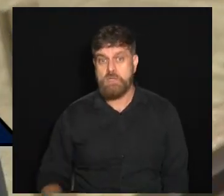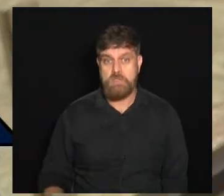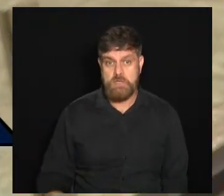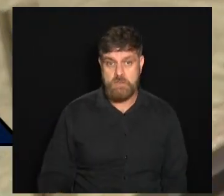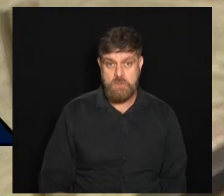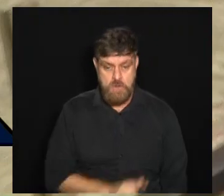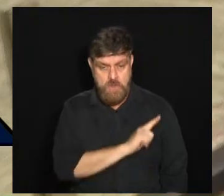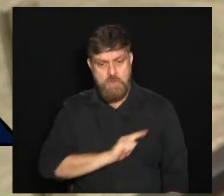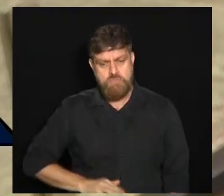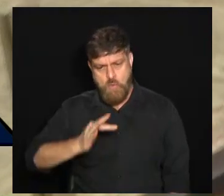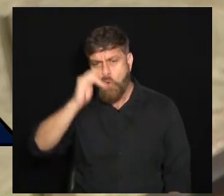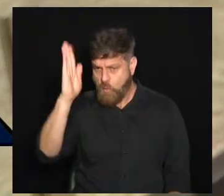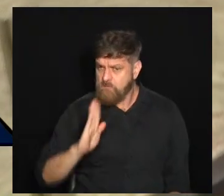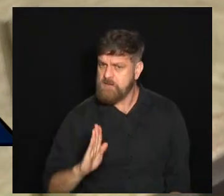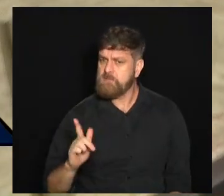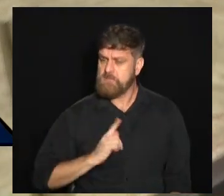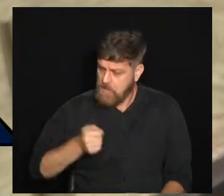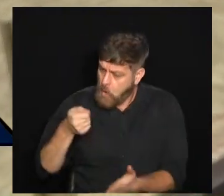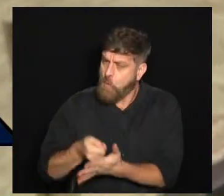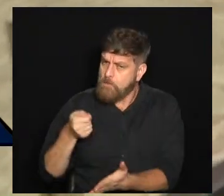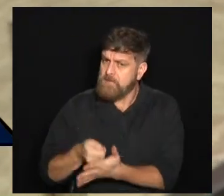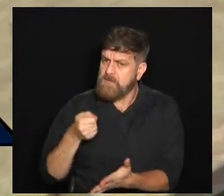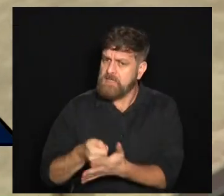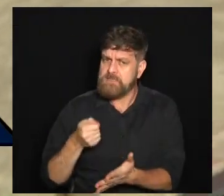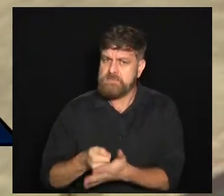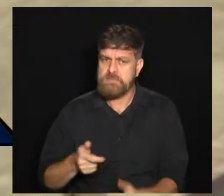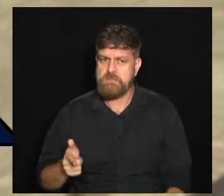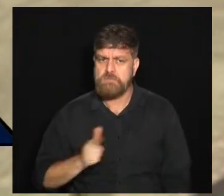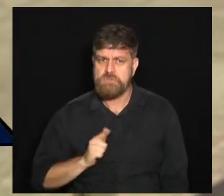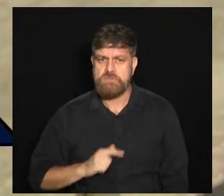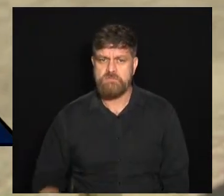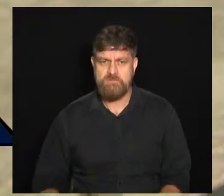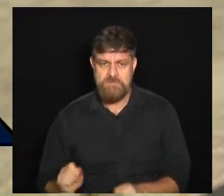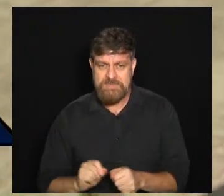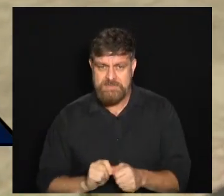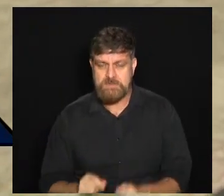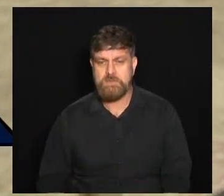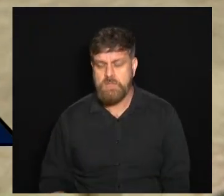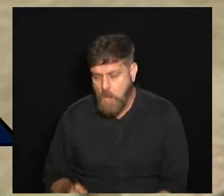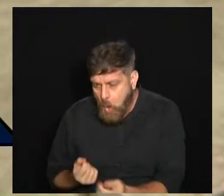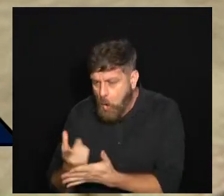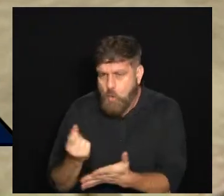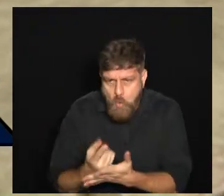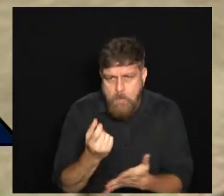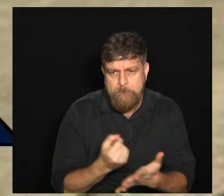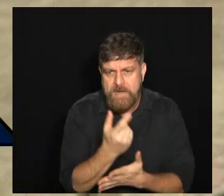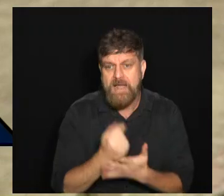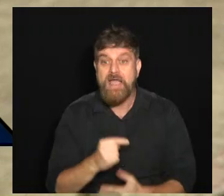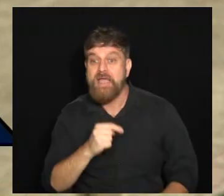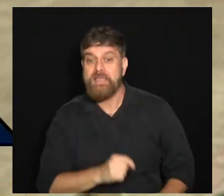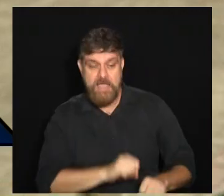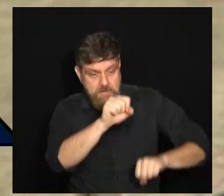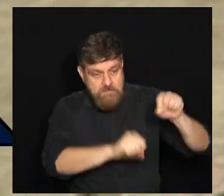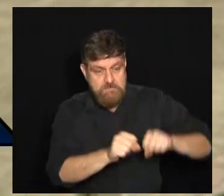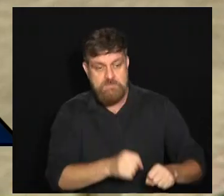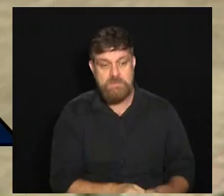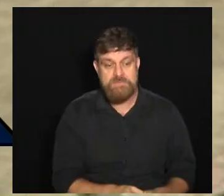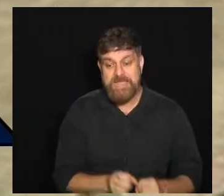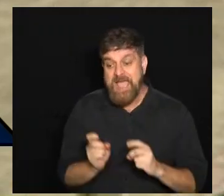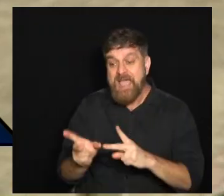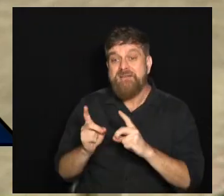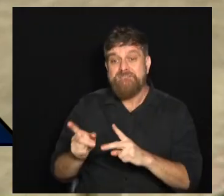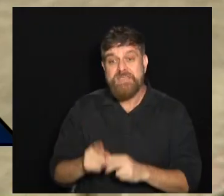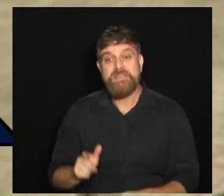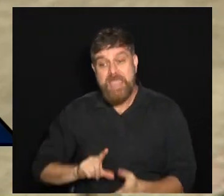poder e tem o dever, nesse momento, de monopolizar a aquisição, ou seja, quem produz tem que vender para o governo, e